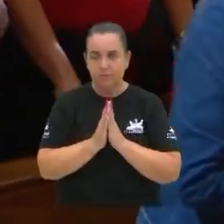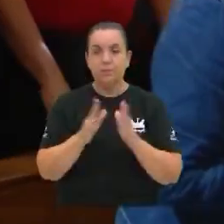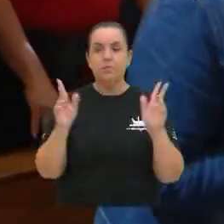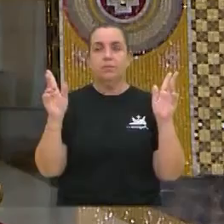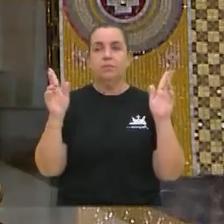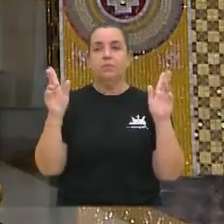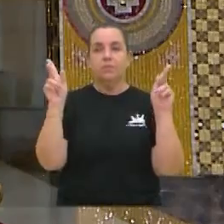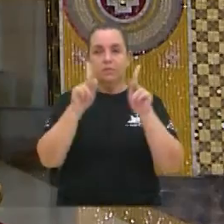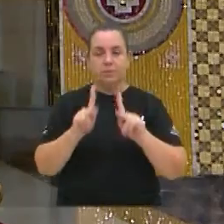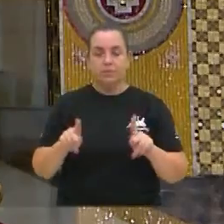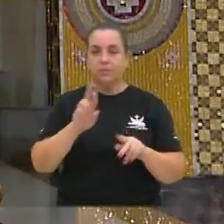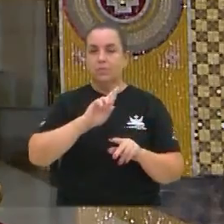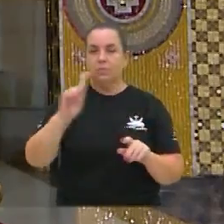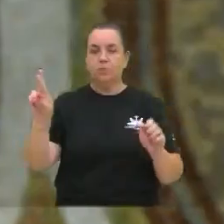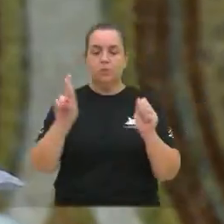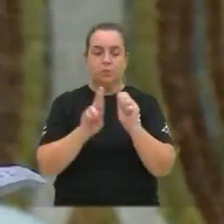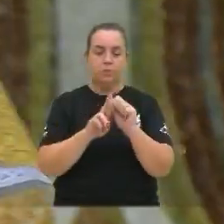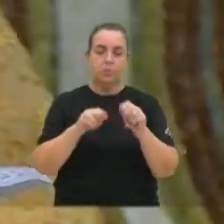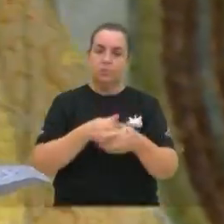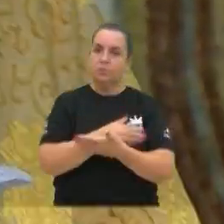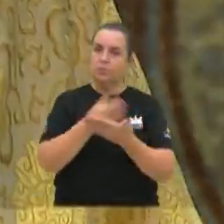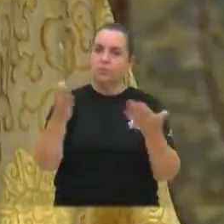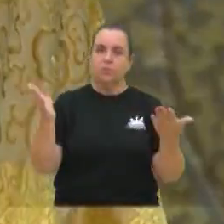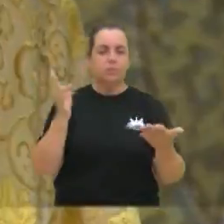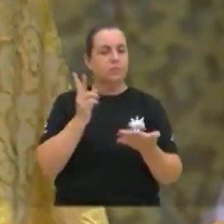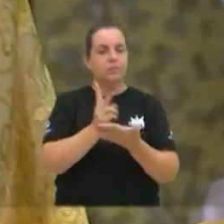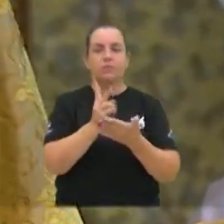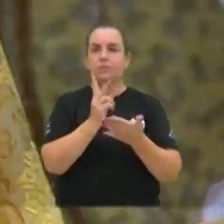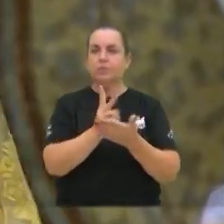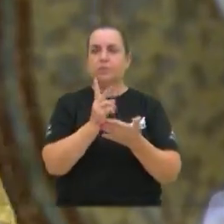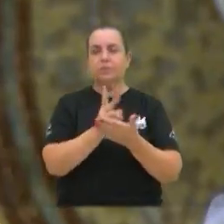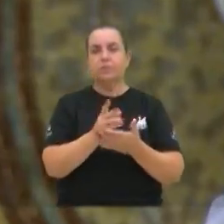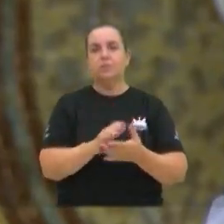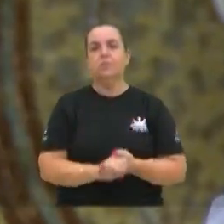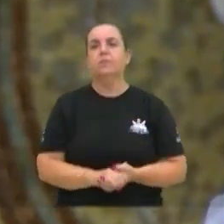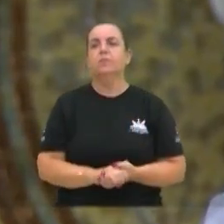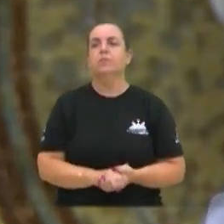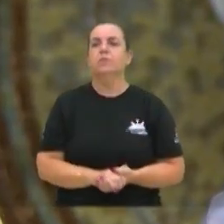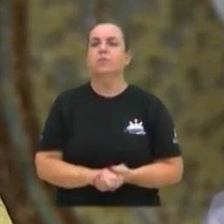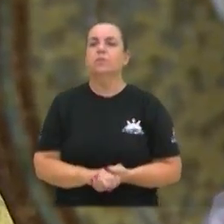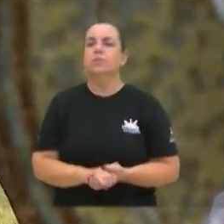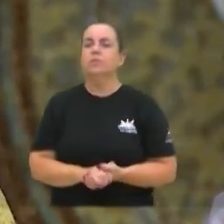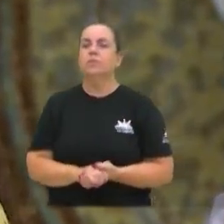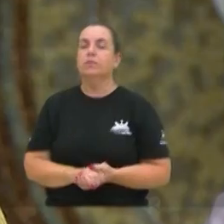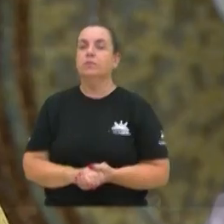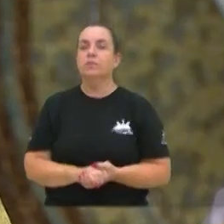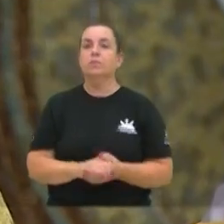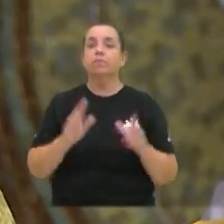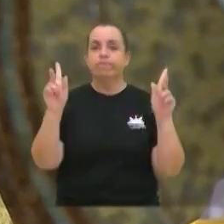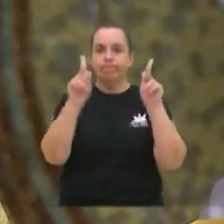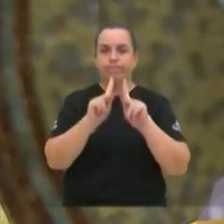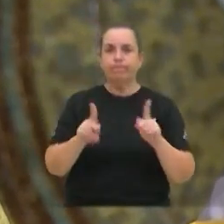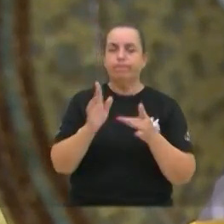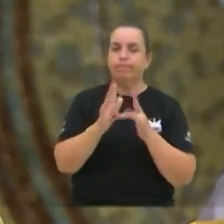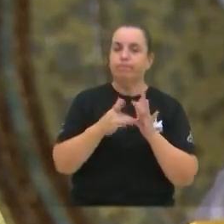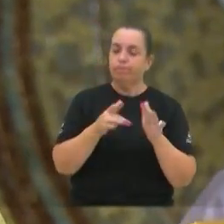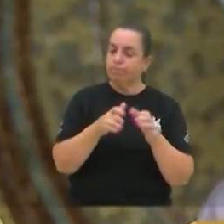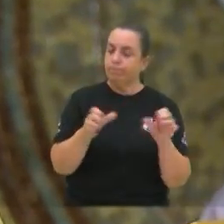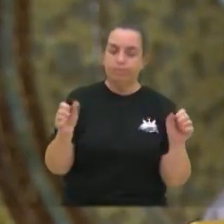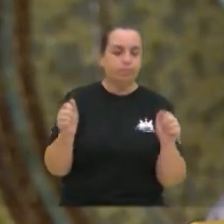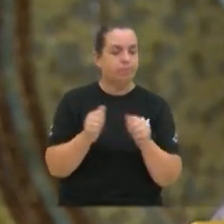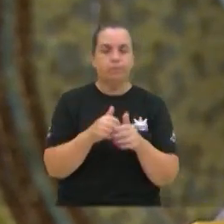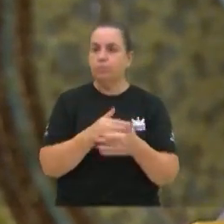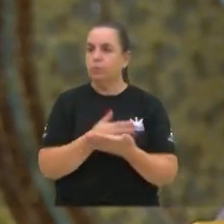Amém. Aos que estão nos santuários, que acompanham pela TV, rádio, YouTube, Padre Manzotti, a paz de Jesus esteja